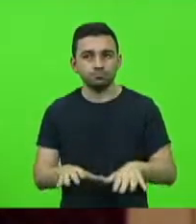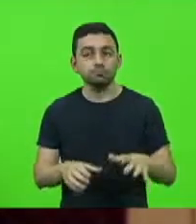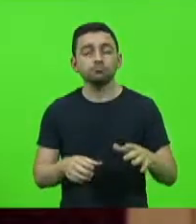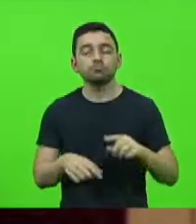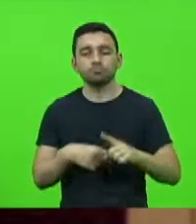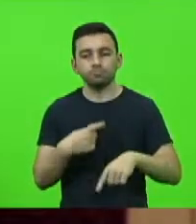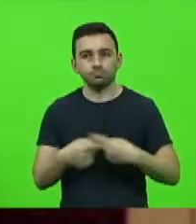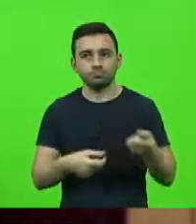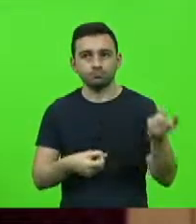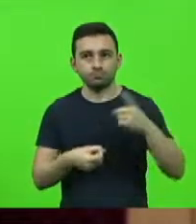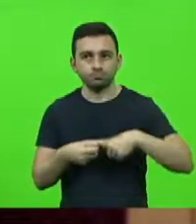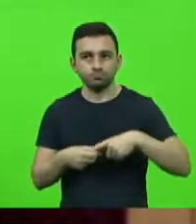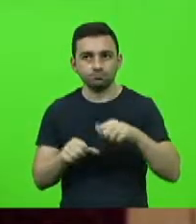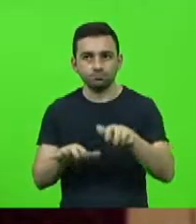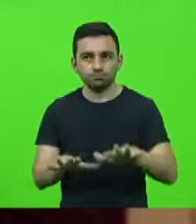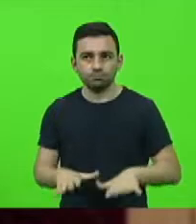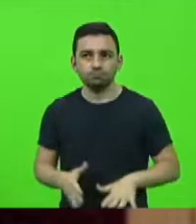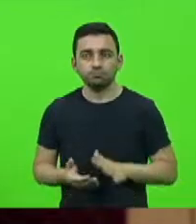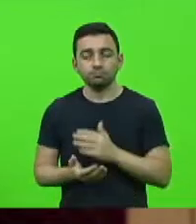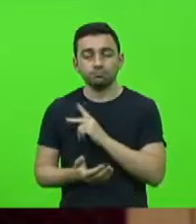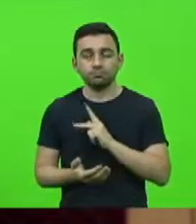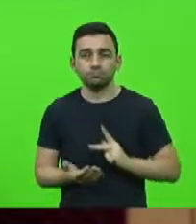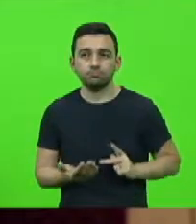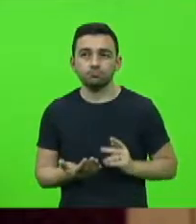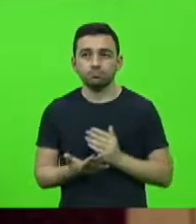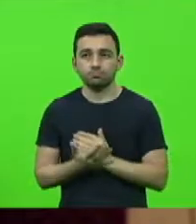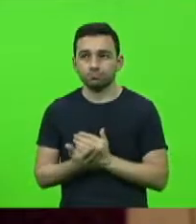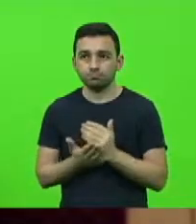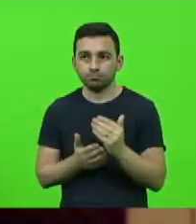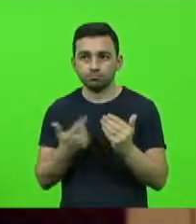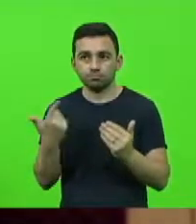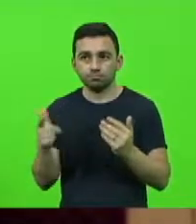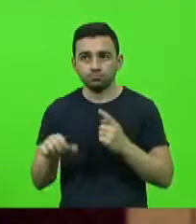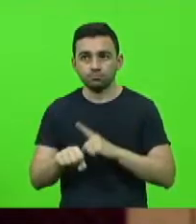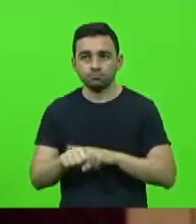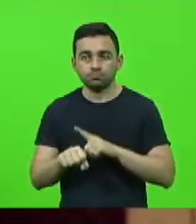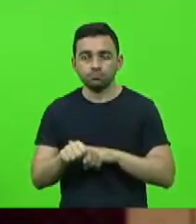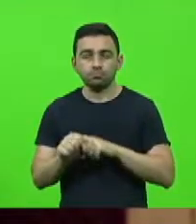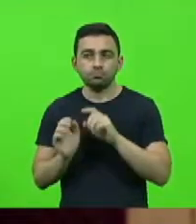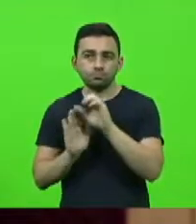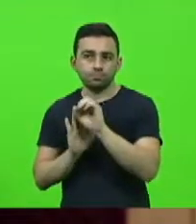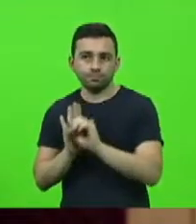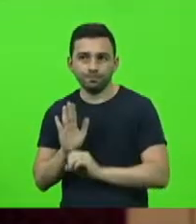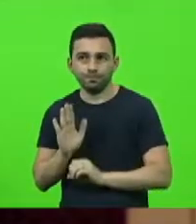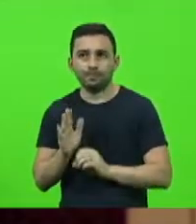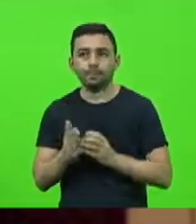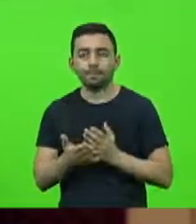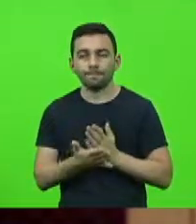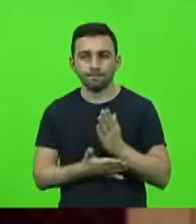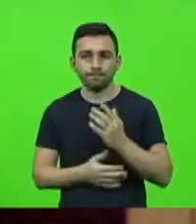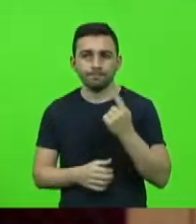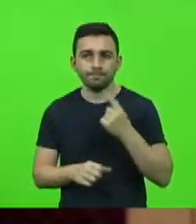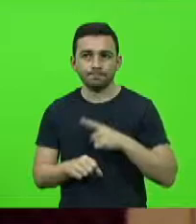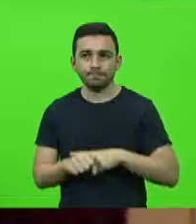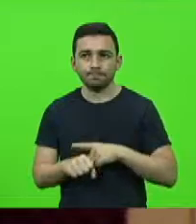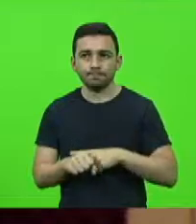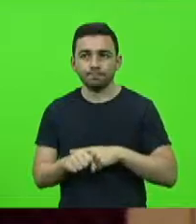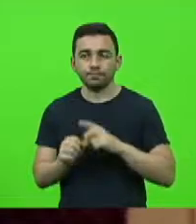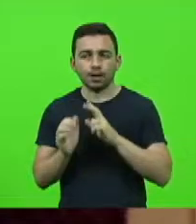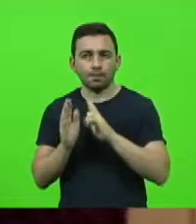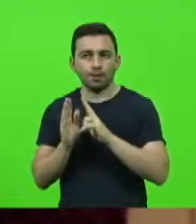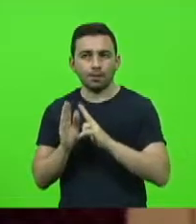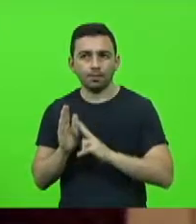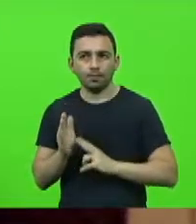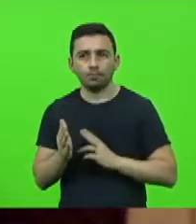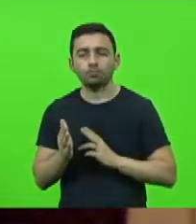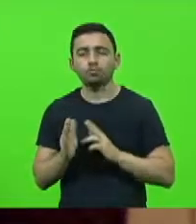o senhor presidente adentrou no próximo horário. Ordem do dia. Ex officio foi aprovado em primeiro turno pelo processo nominal o projeto